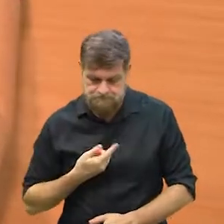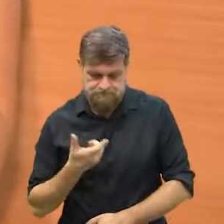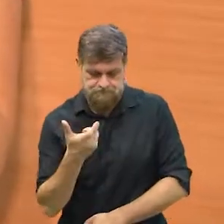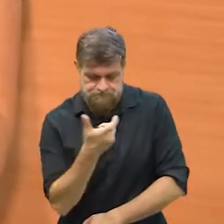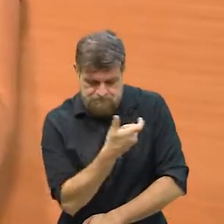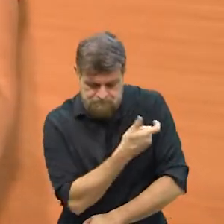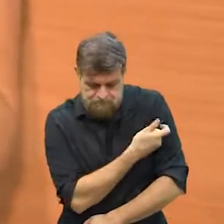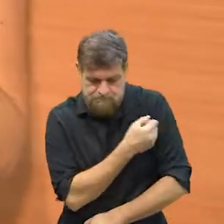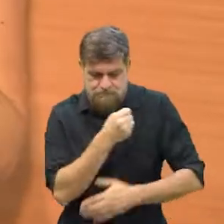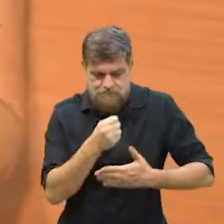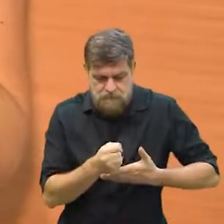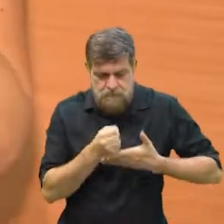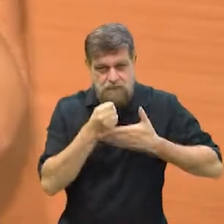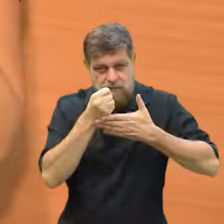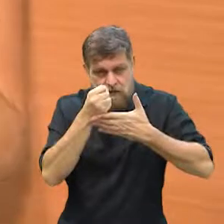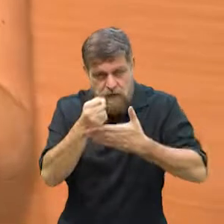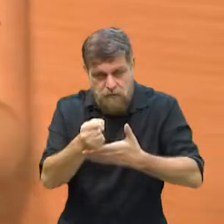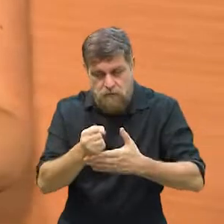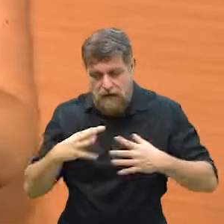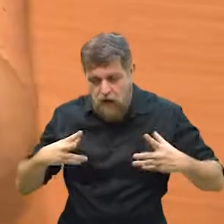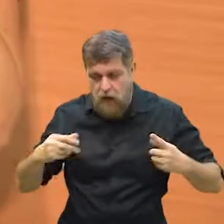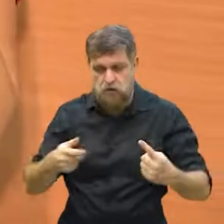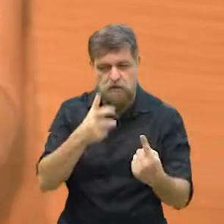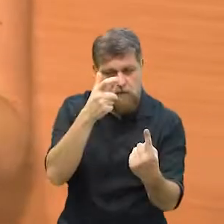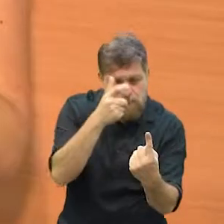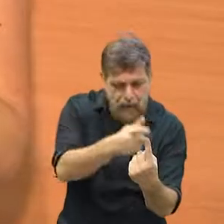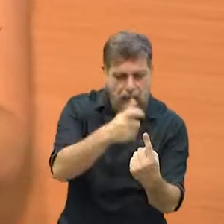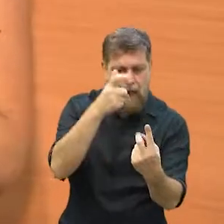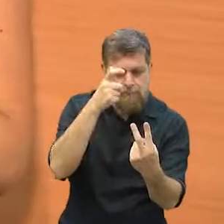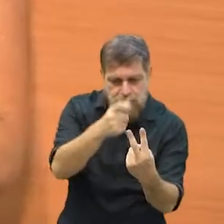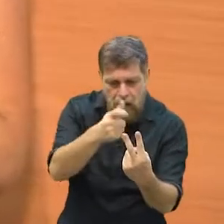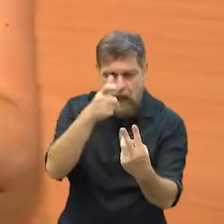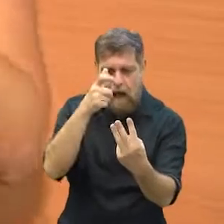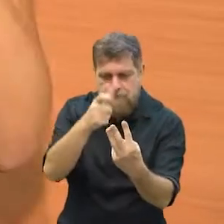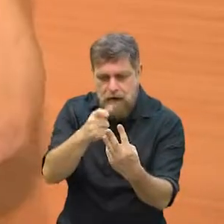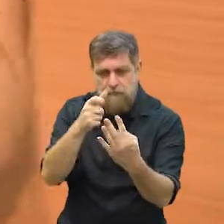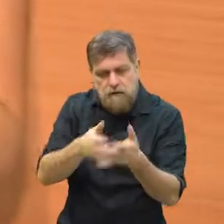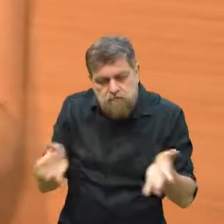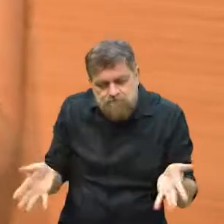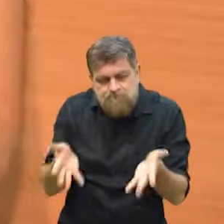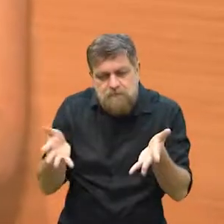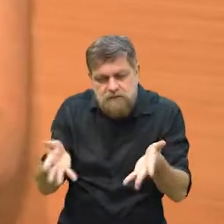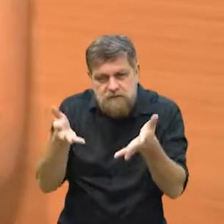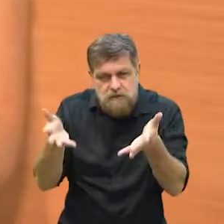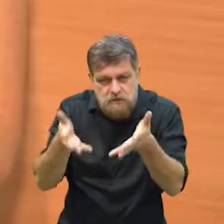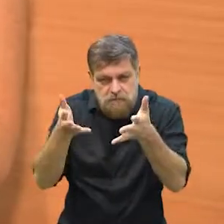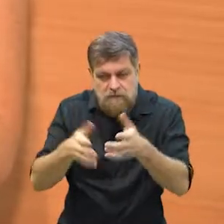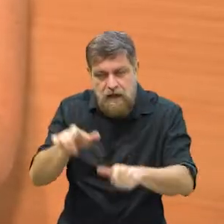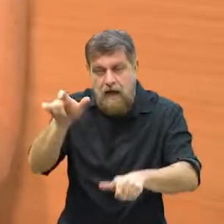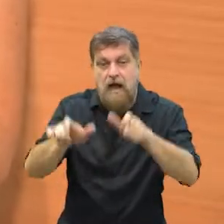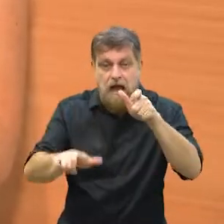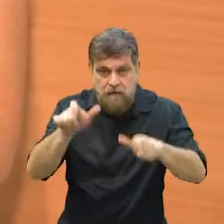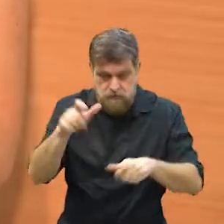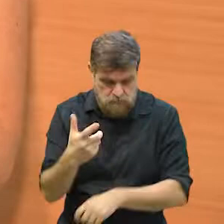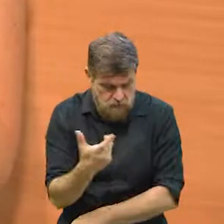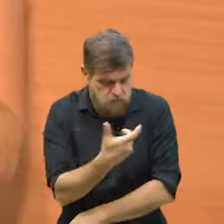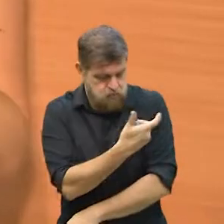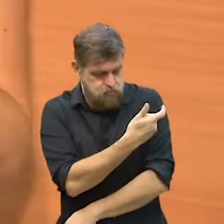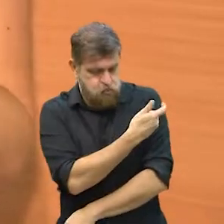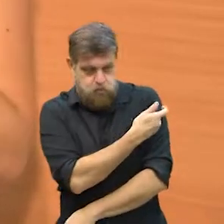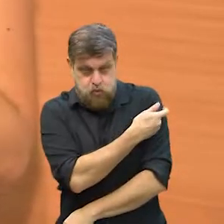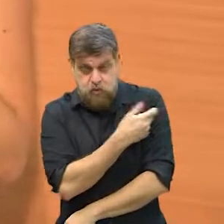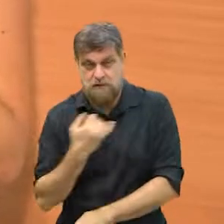gente apoiar, a gente se vacinar seus familiares, incentivar as pessoas a